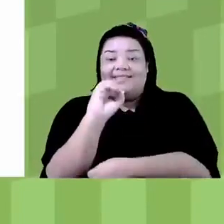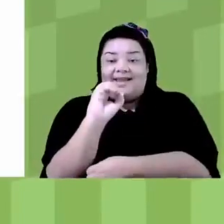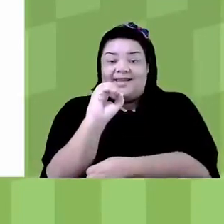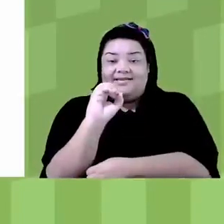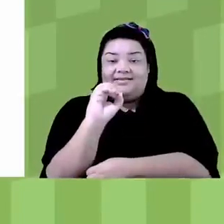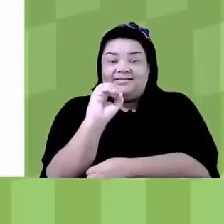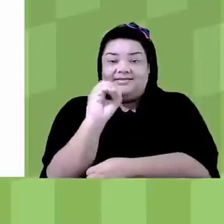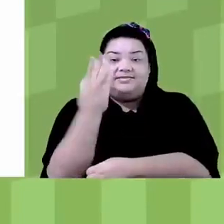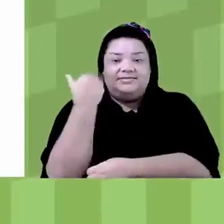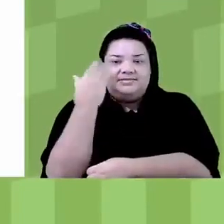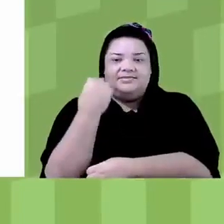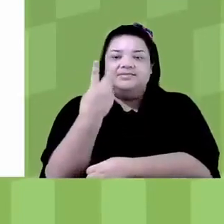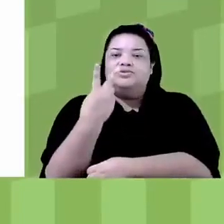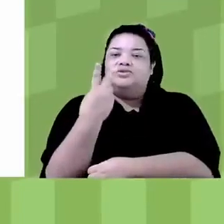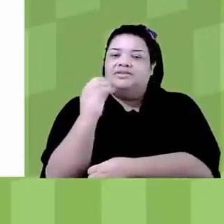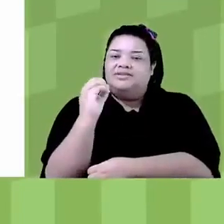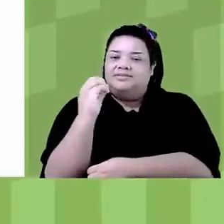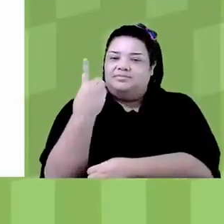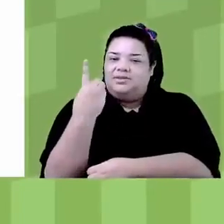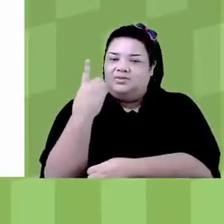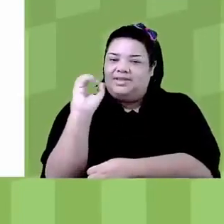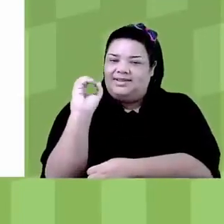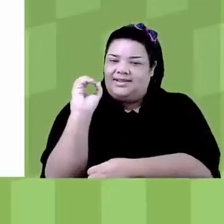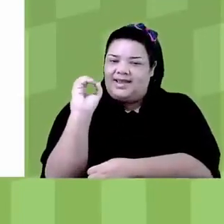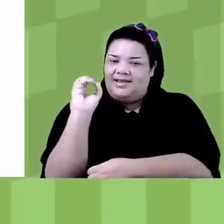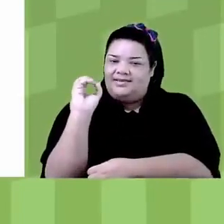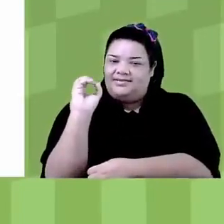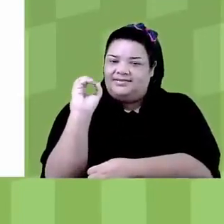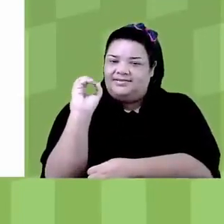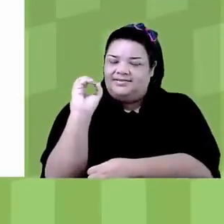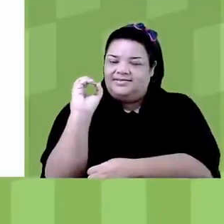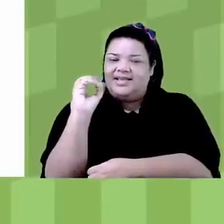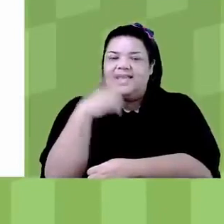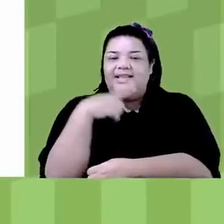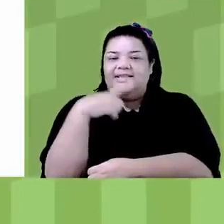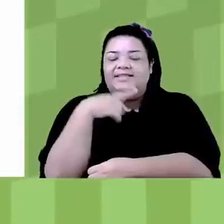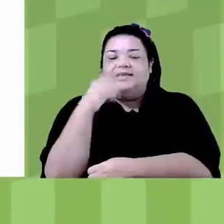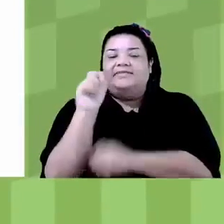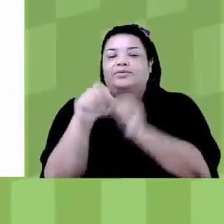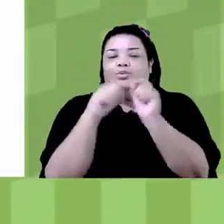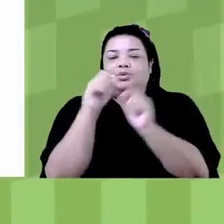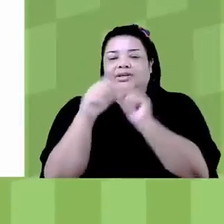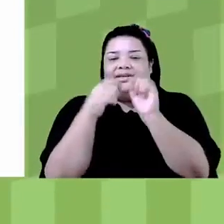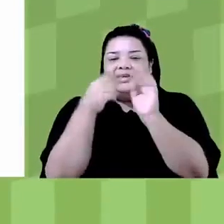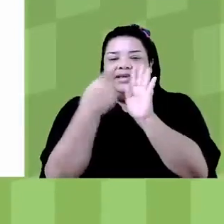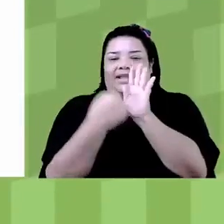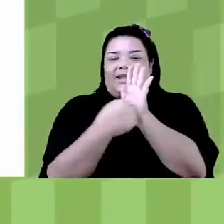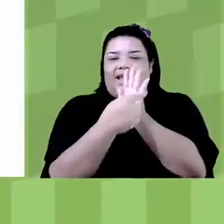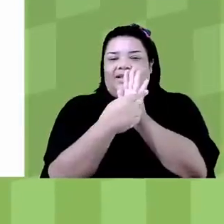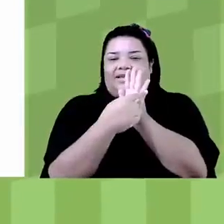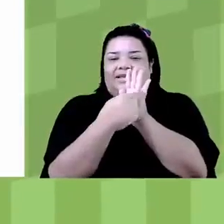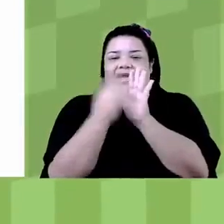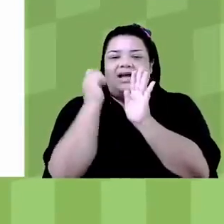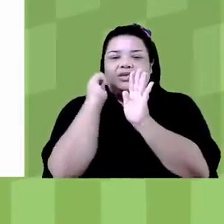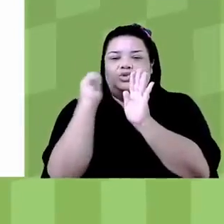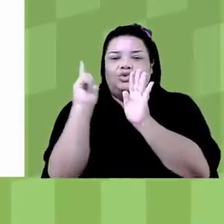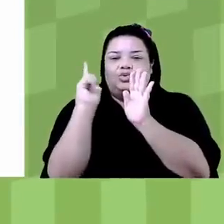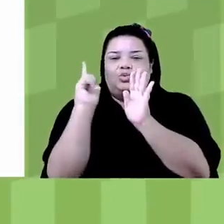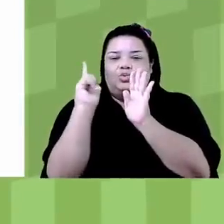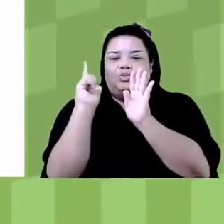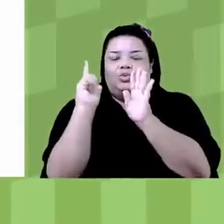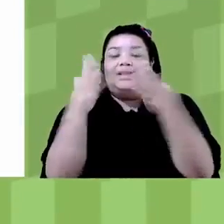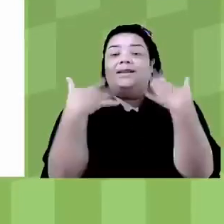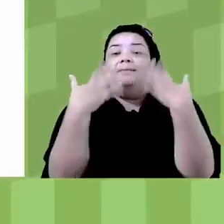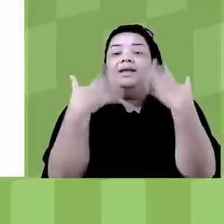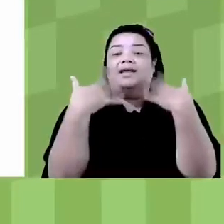mais recente, nessa linha azul, cheia de sobes e desces aqui, temos a temperatura global que